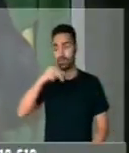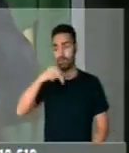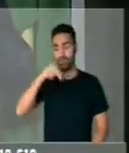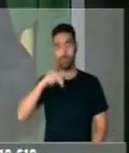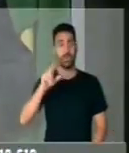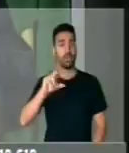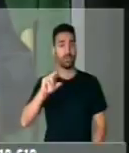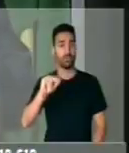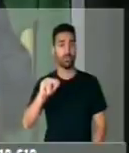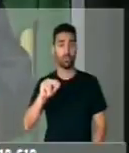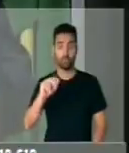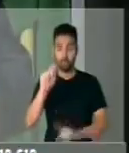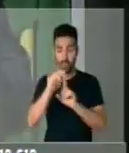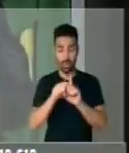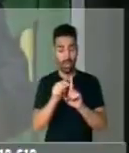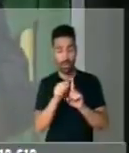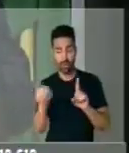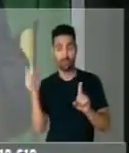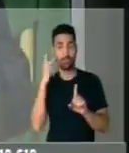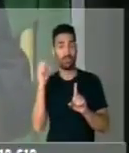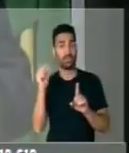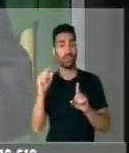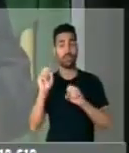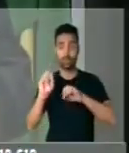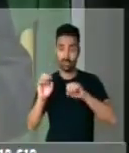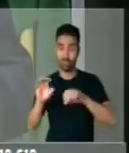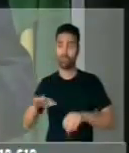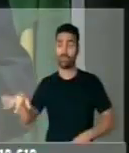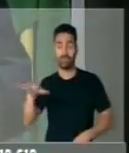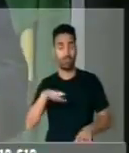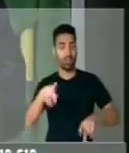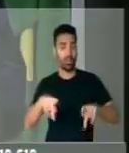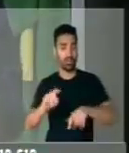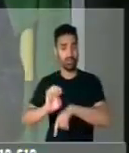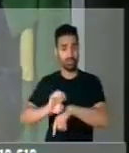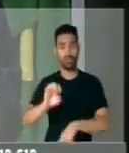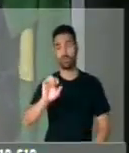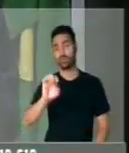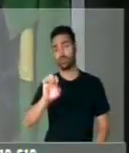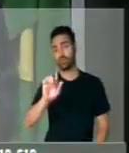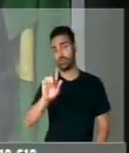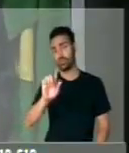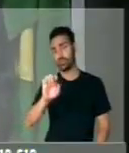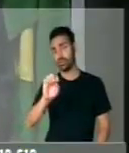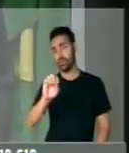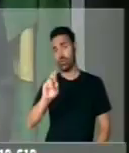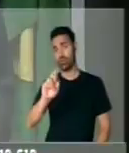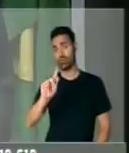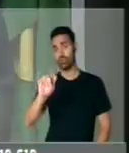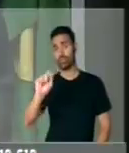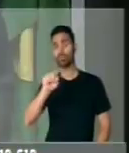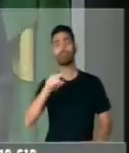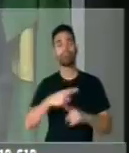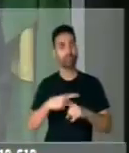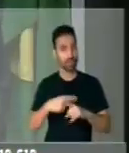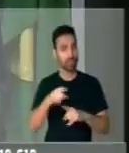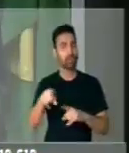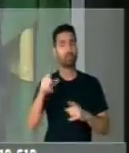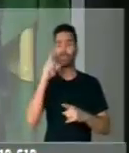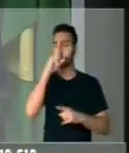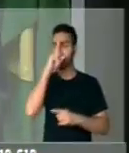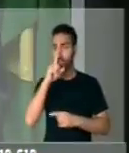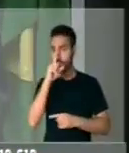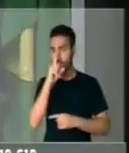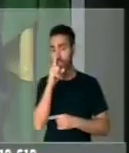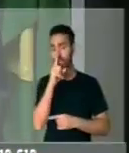inteiro para conscientizar a população da Geórgia dos malefícios da jogatina. Ele justifica